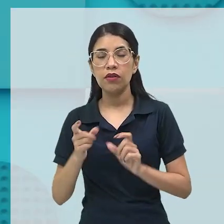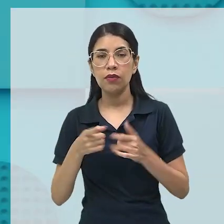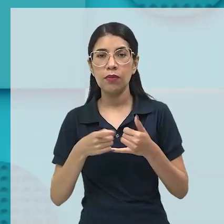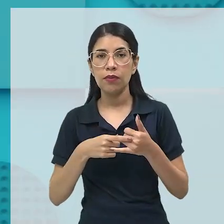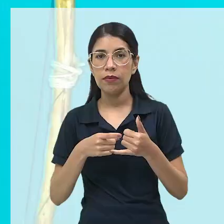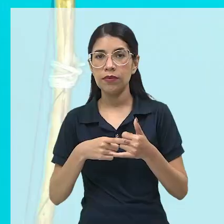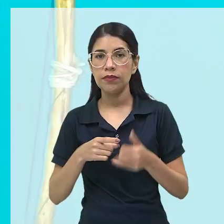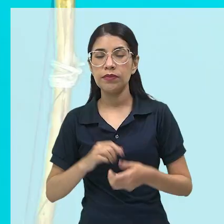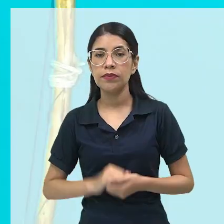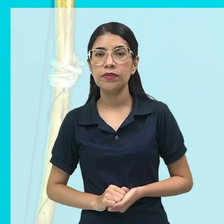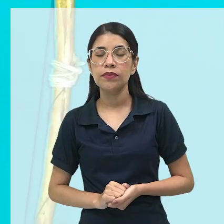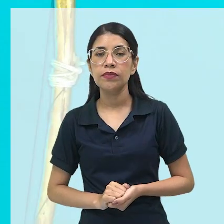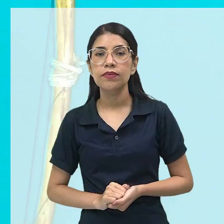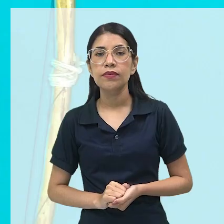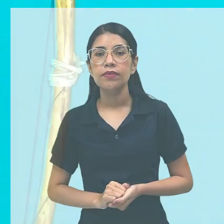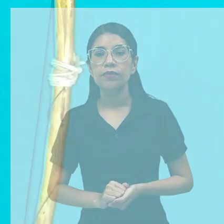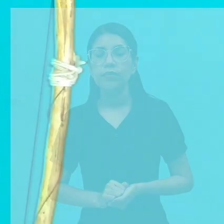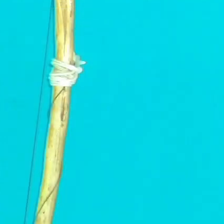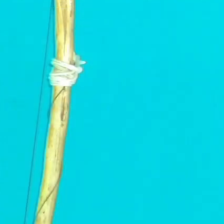dele.